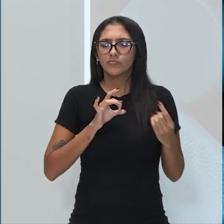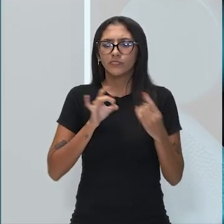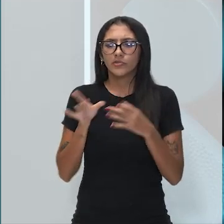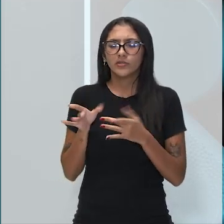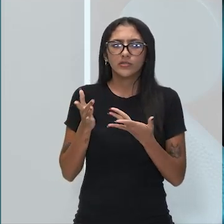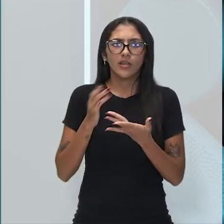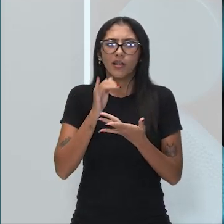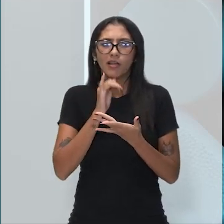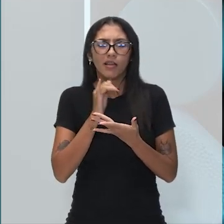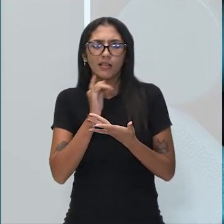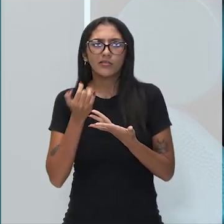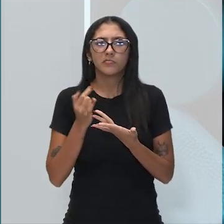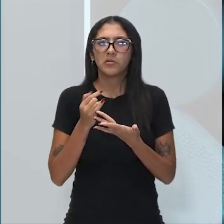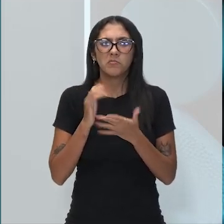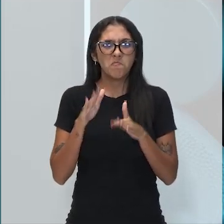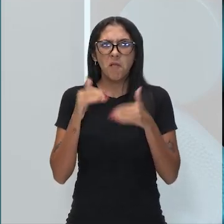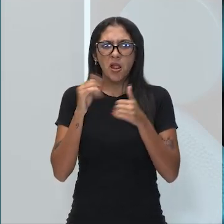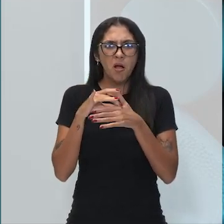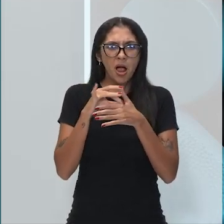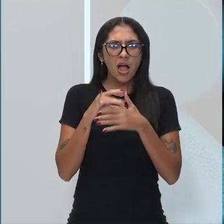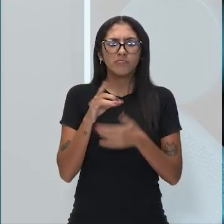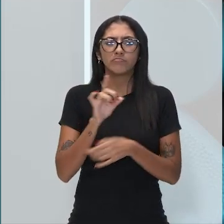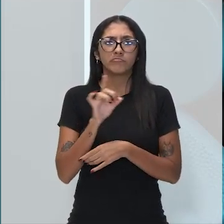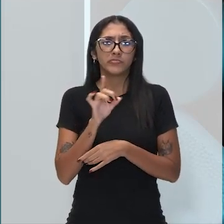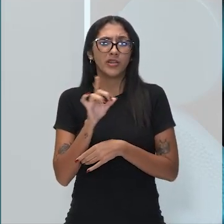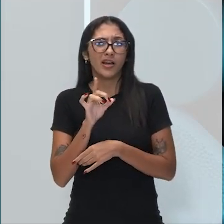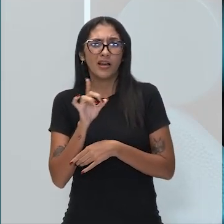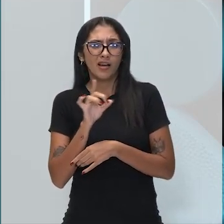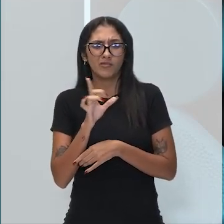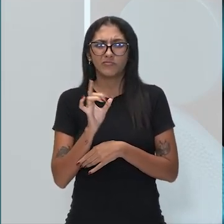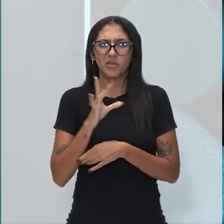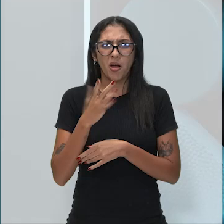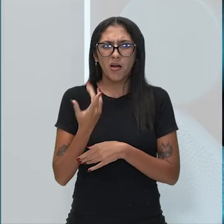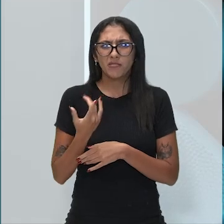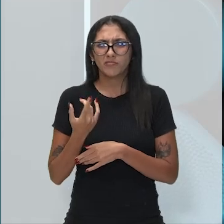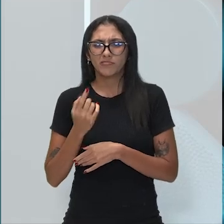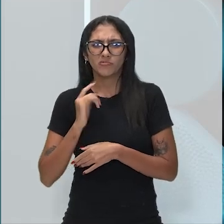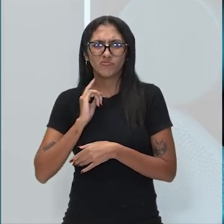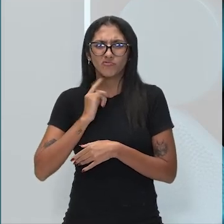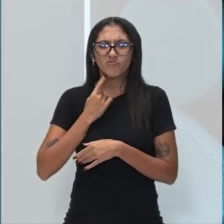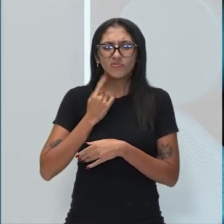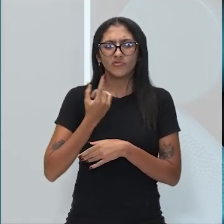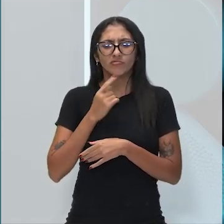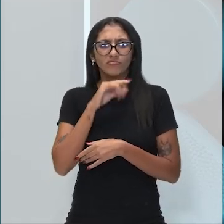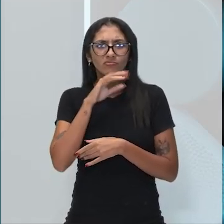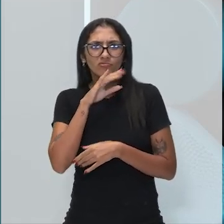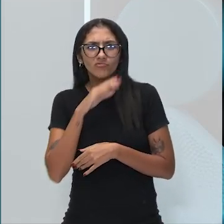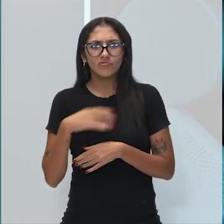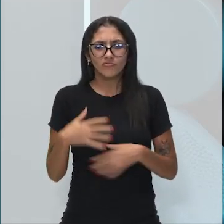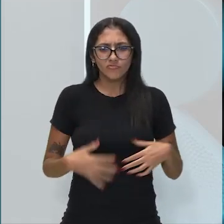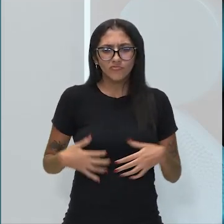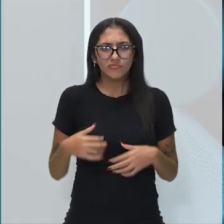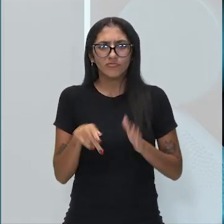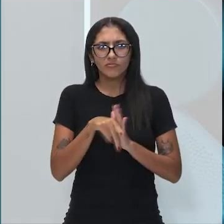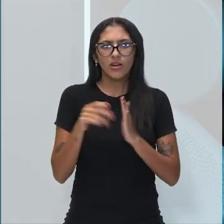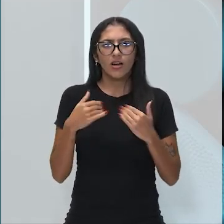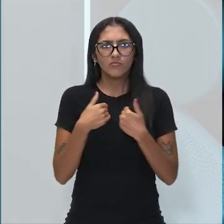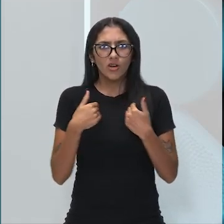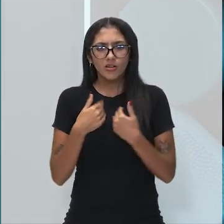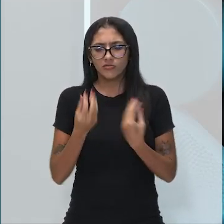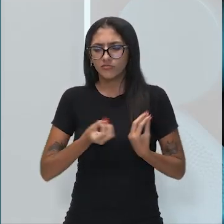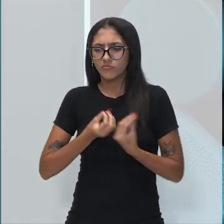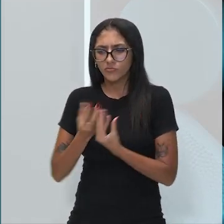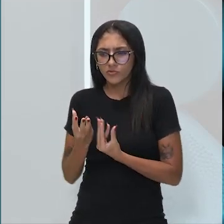o melhor da carne. Ele dá as vísceras, né, o bucho, para que ele e os filhos comam.